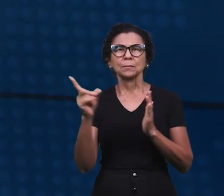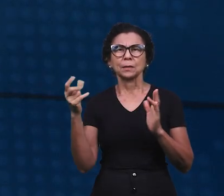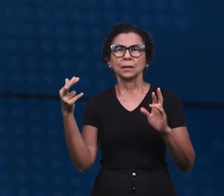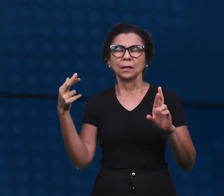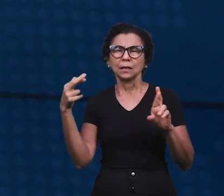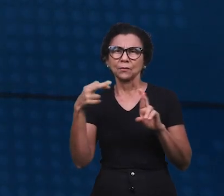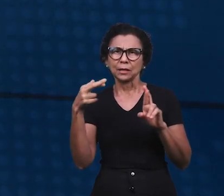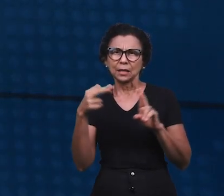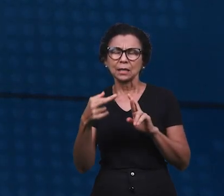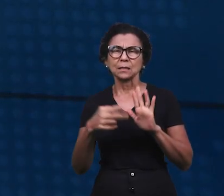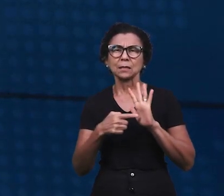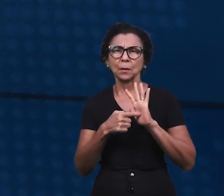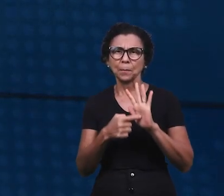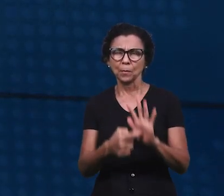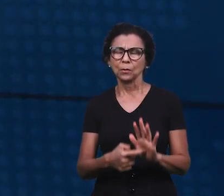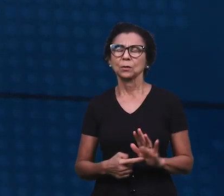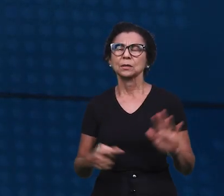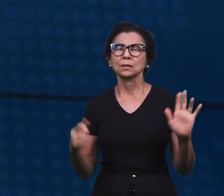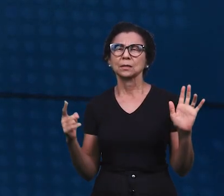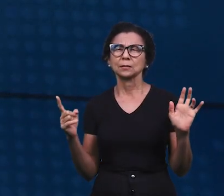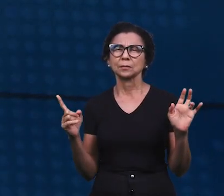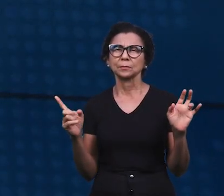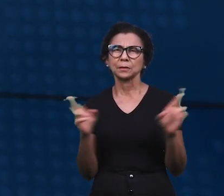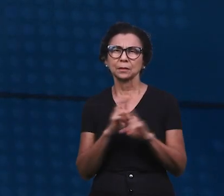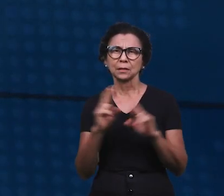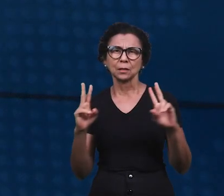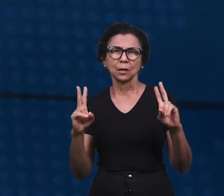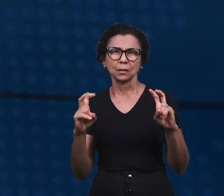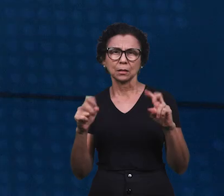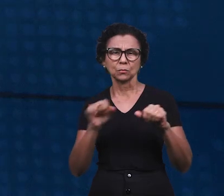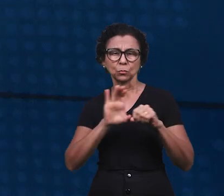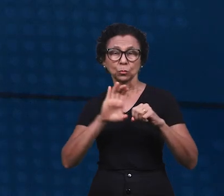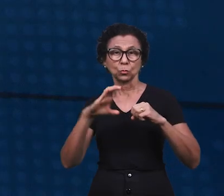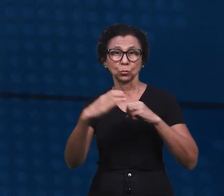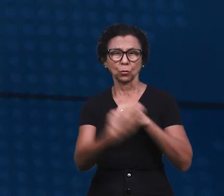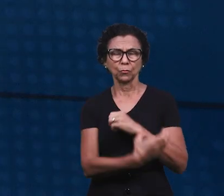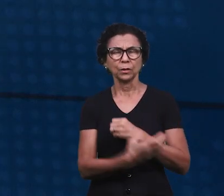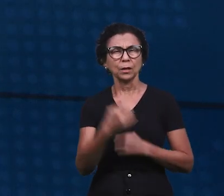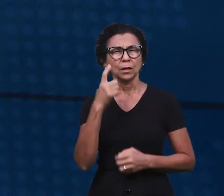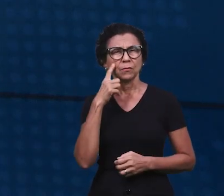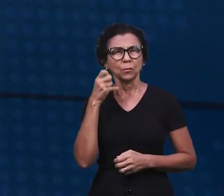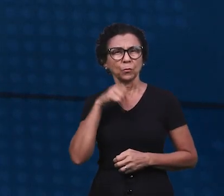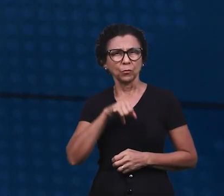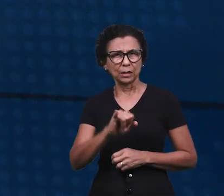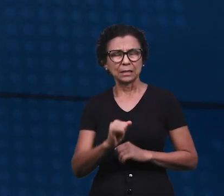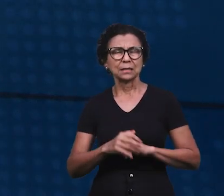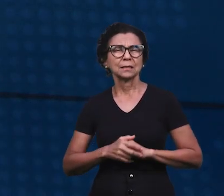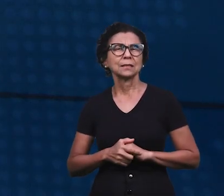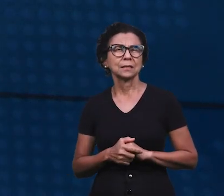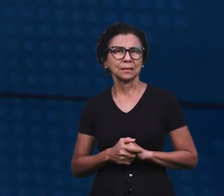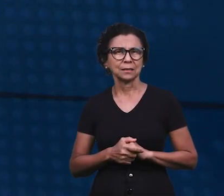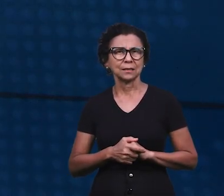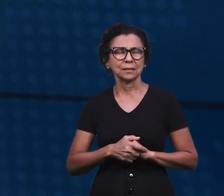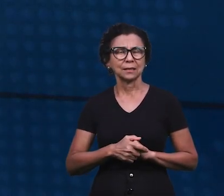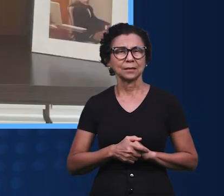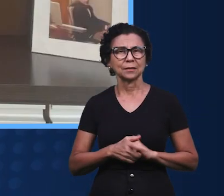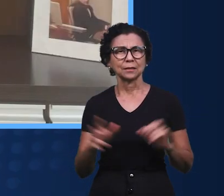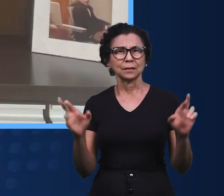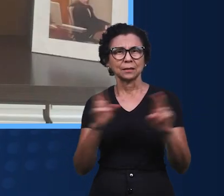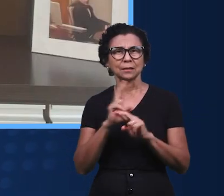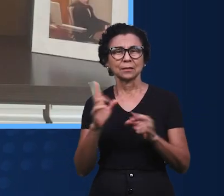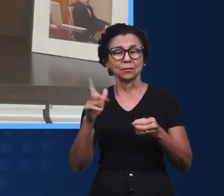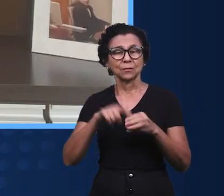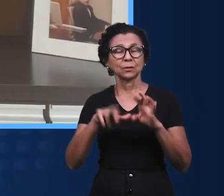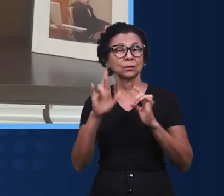crise sanitária, convidamos um pastor para responder se esse foi mais um sinal relacionado à volta de Jesus.